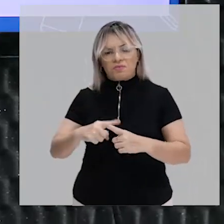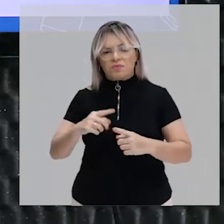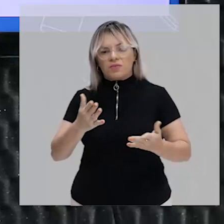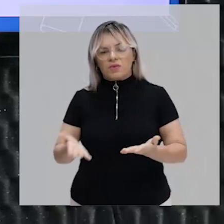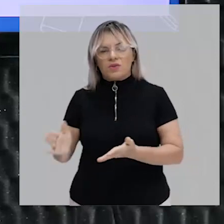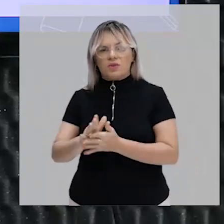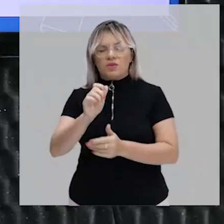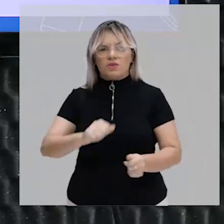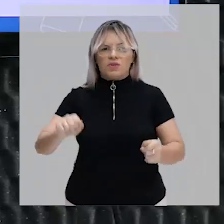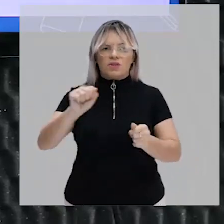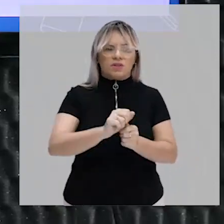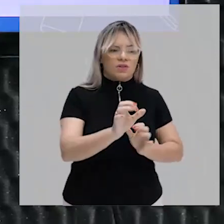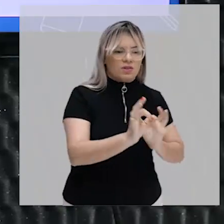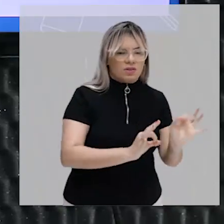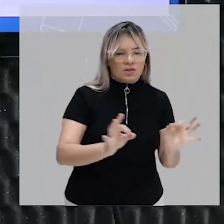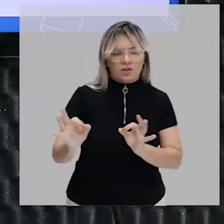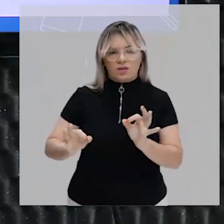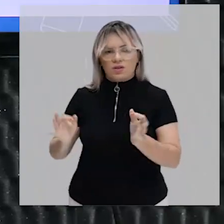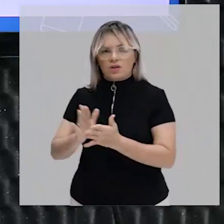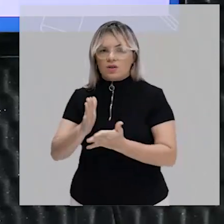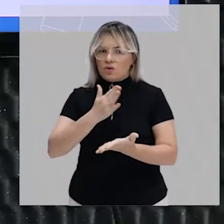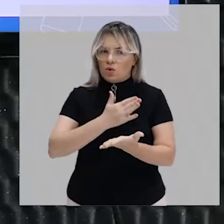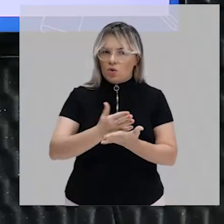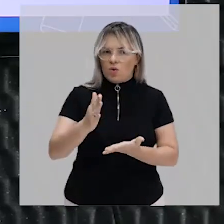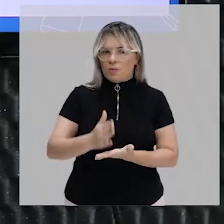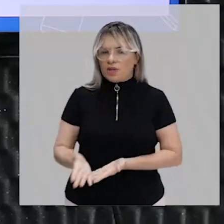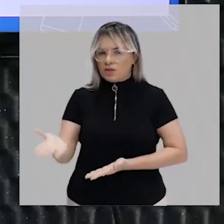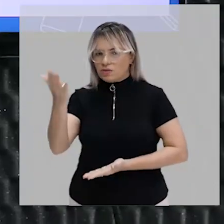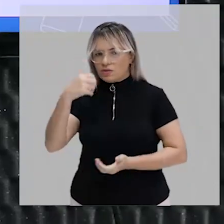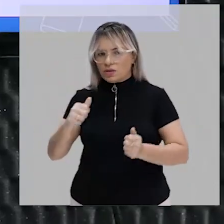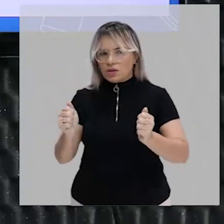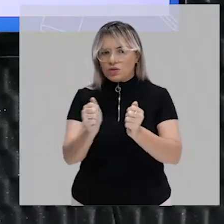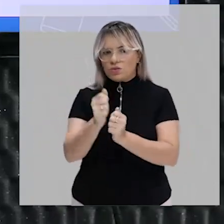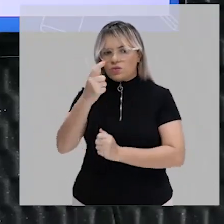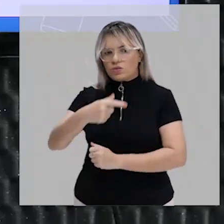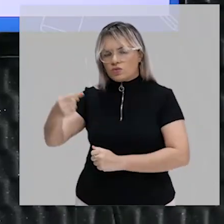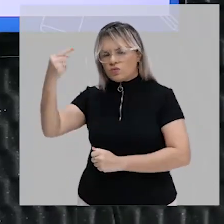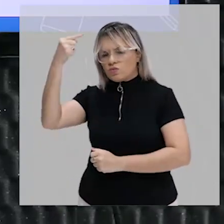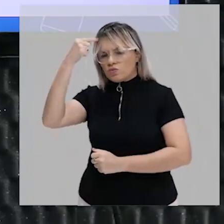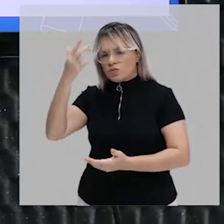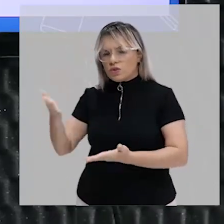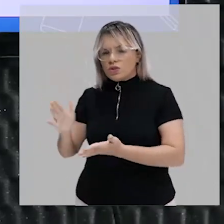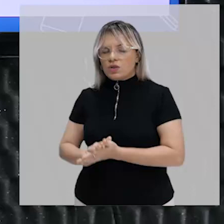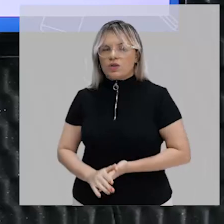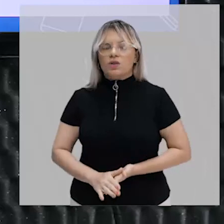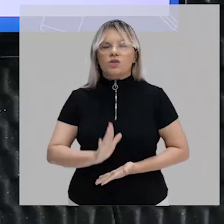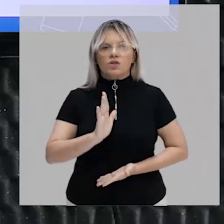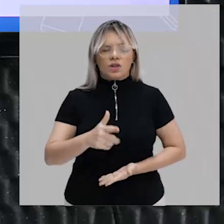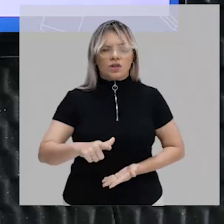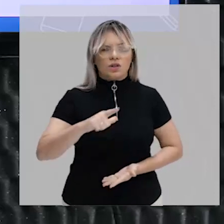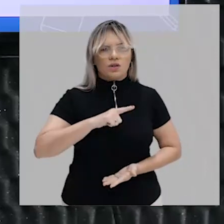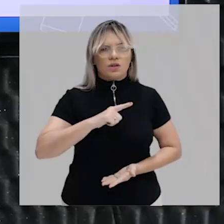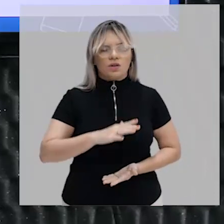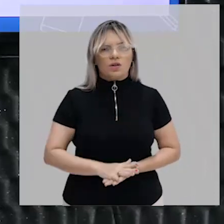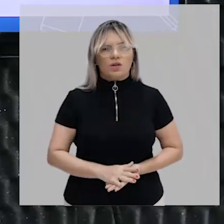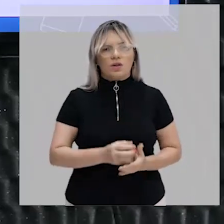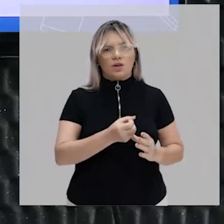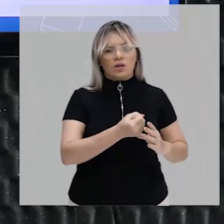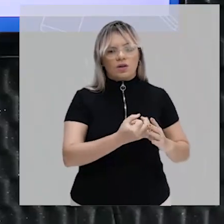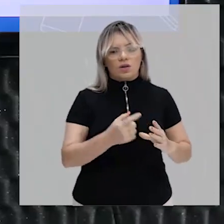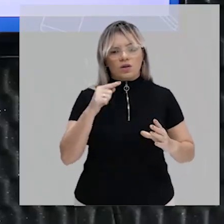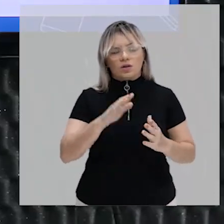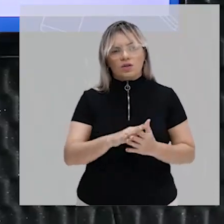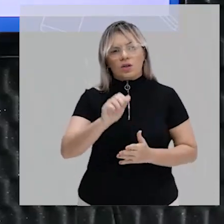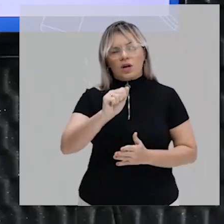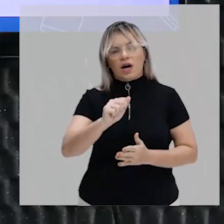vamos fazer o ajuste. Começa a pensar comigo. Eu já tenho o número de A, eu já tenho o número de B e eu